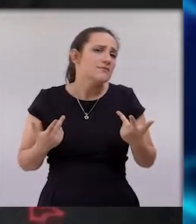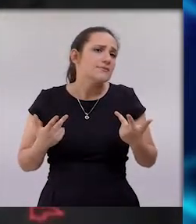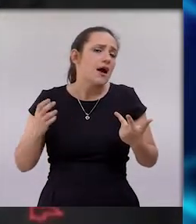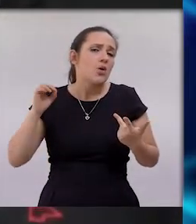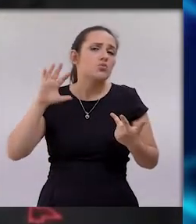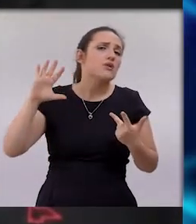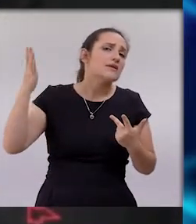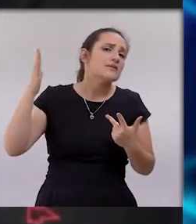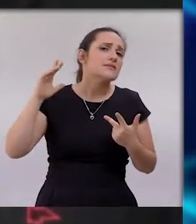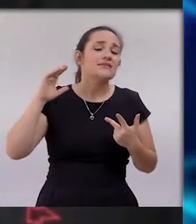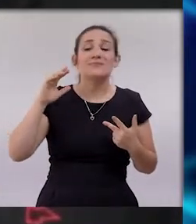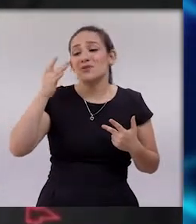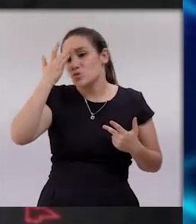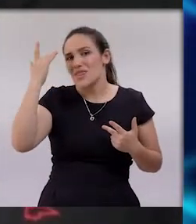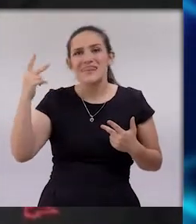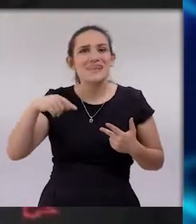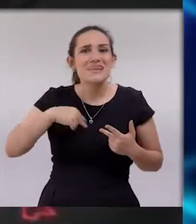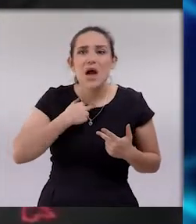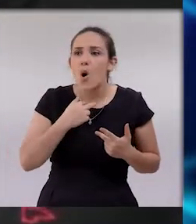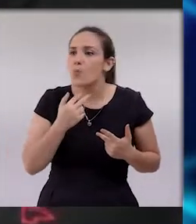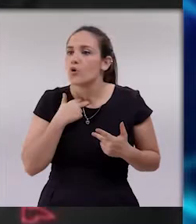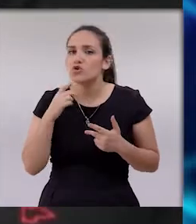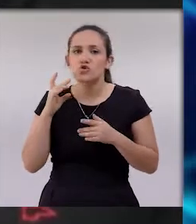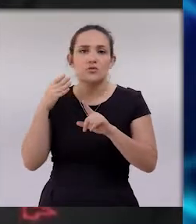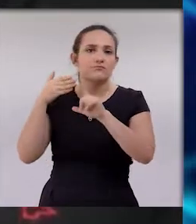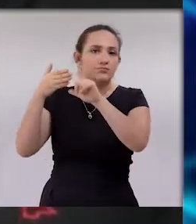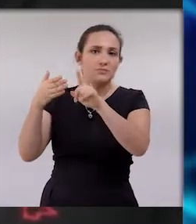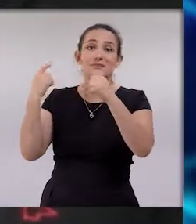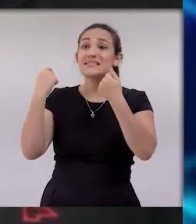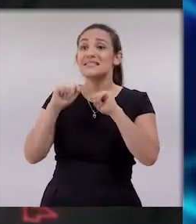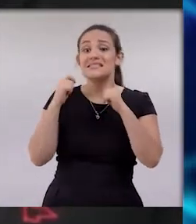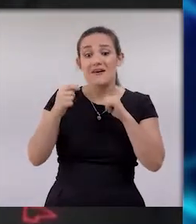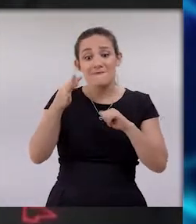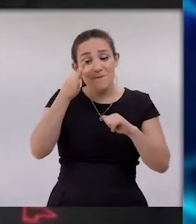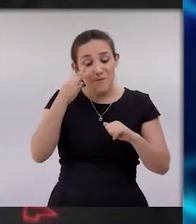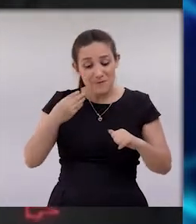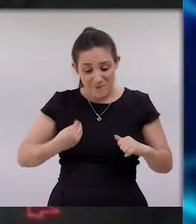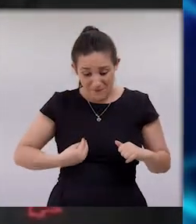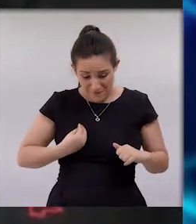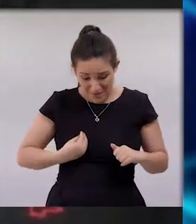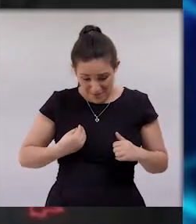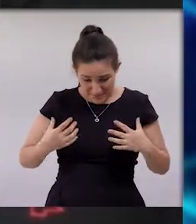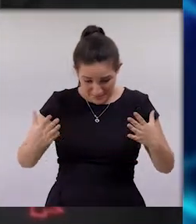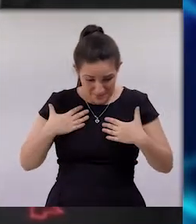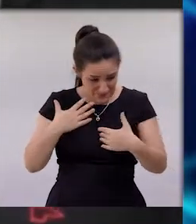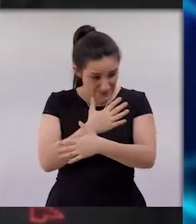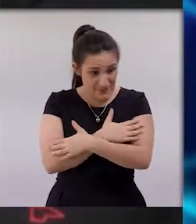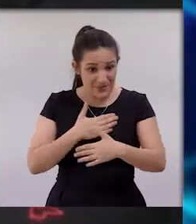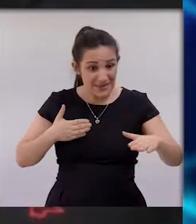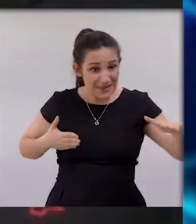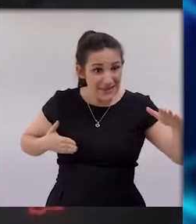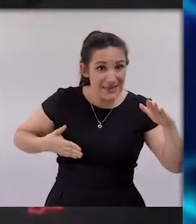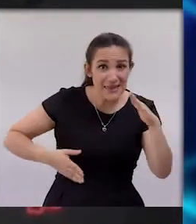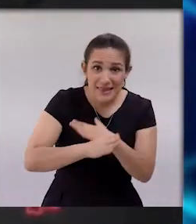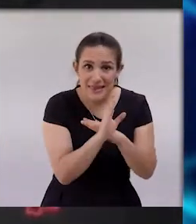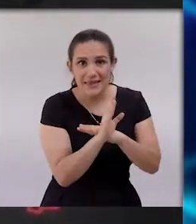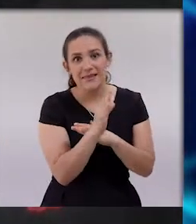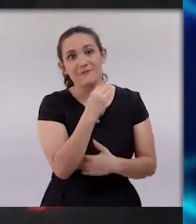o paciente precisa estar fisicamente à frente do seu médico? Muito bem.